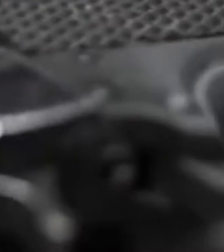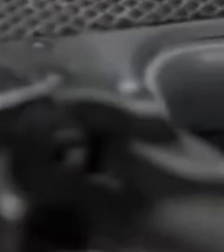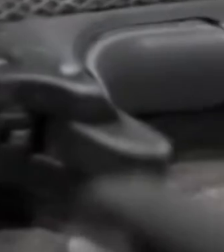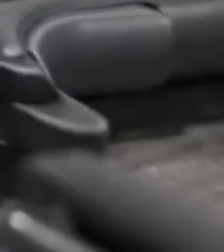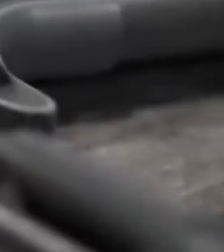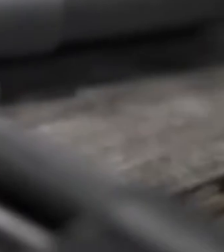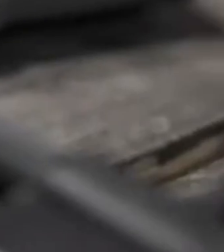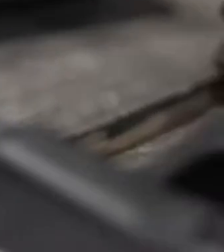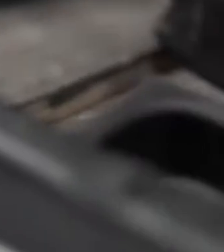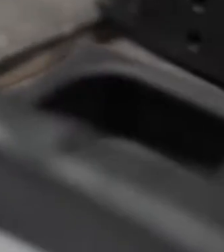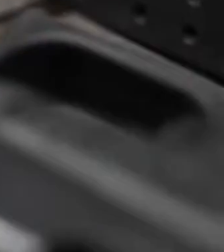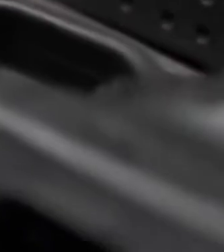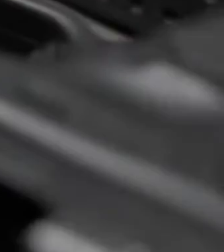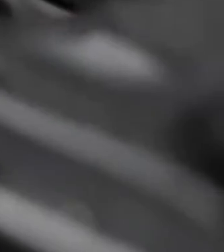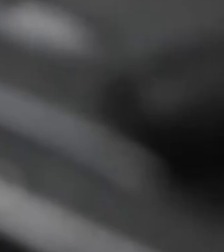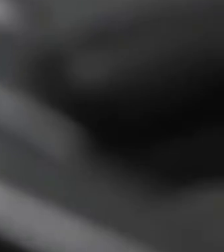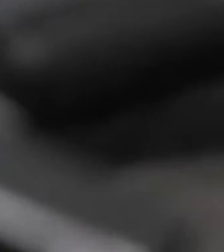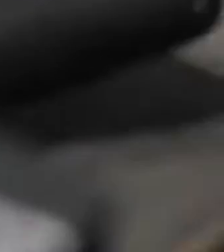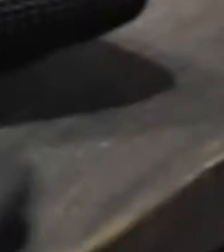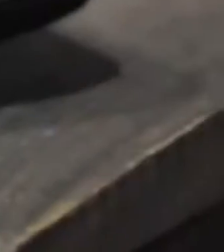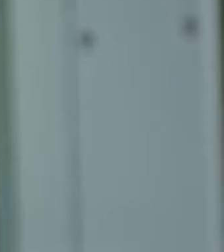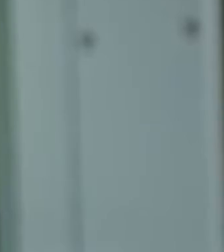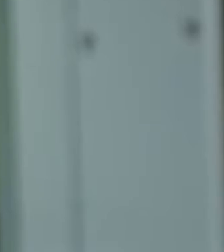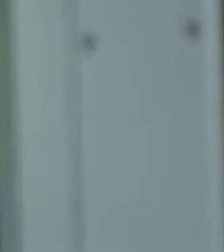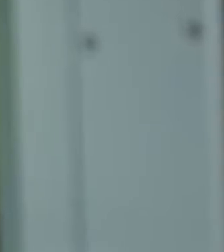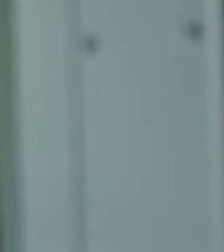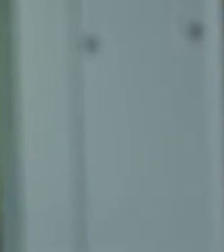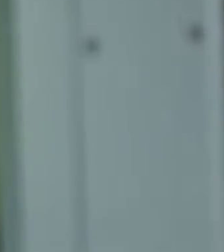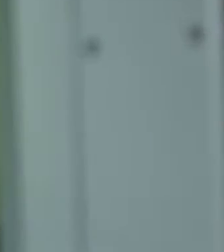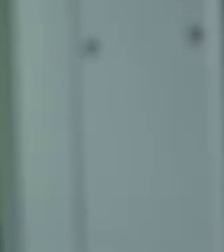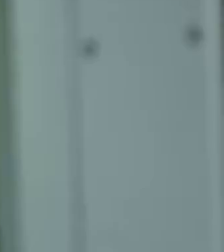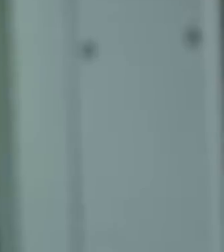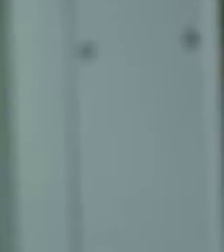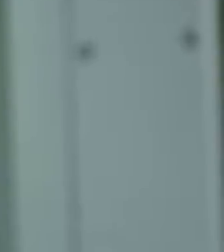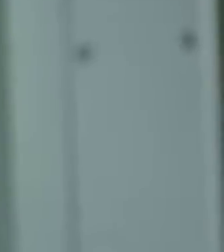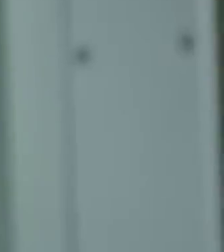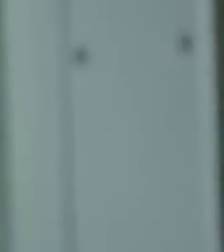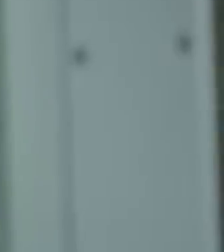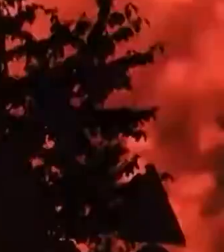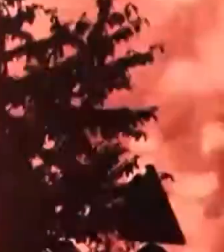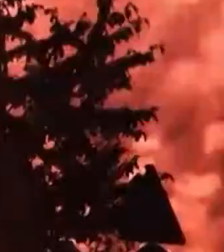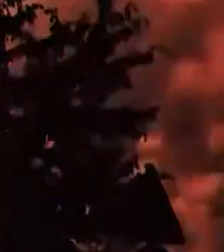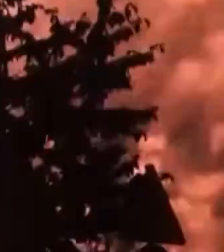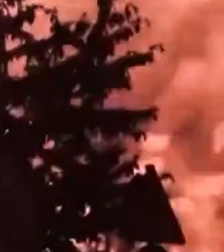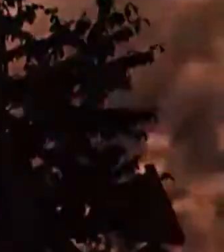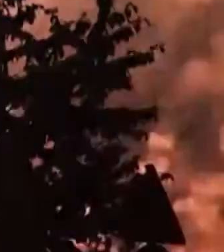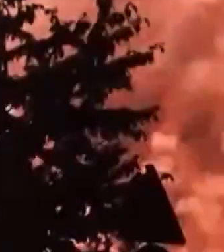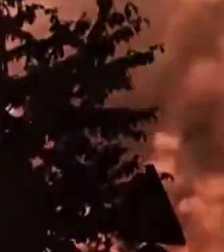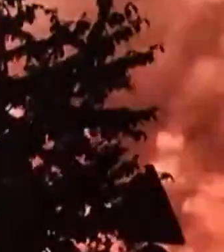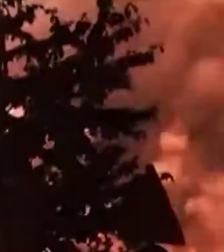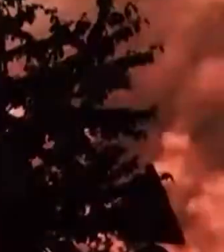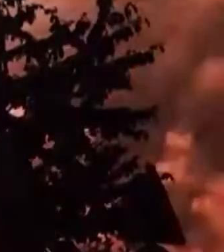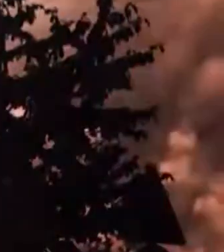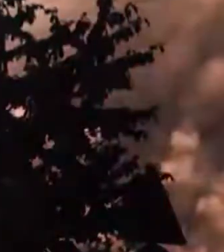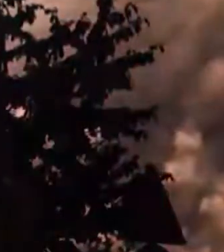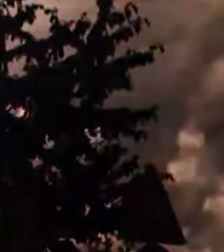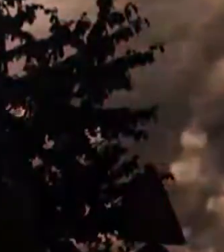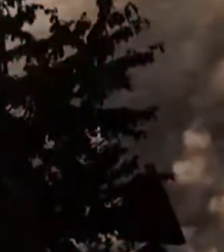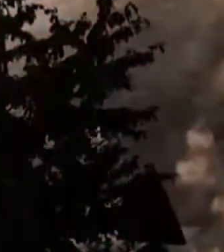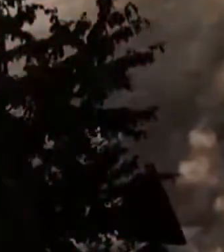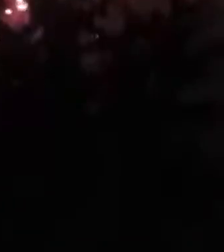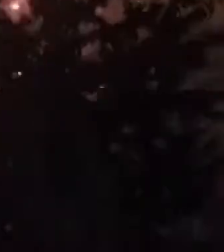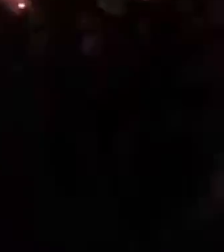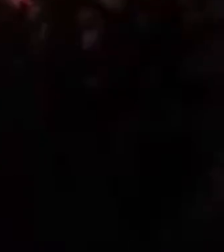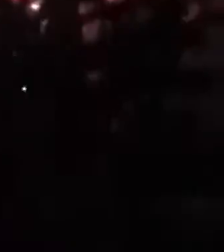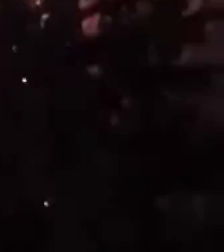a fabricação e a comercialização de armas de fogo e munição, além da fabricação, comercialização e uso de fogos